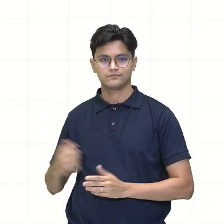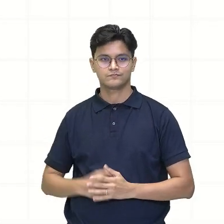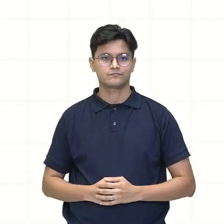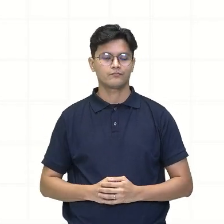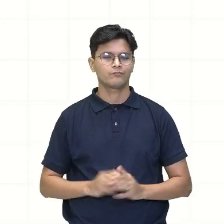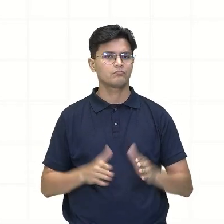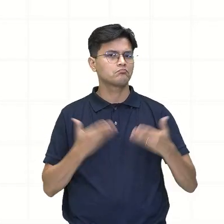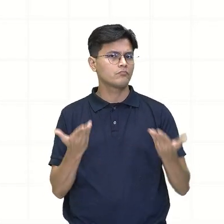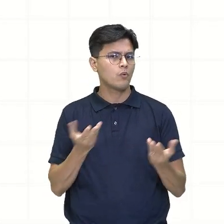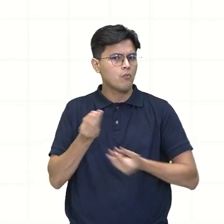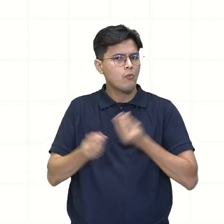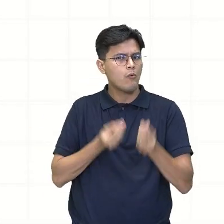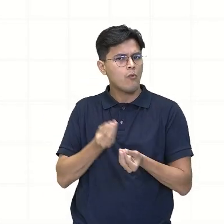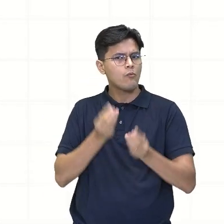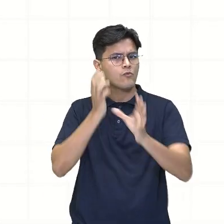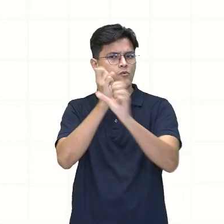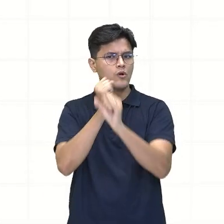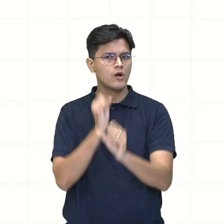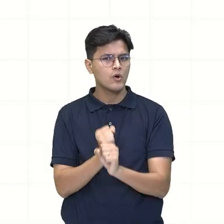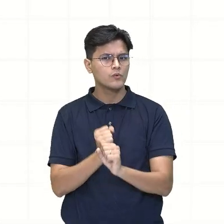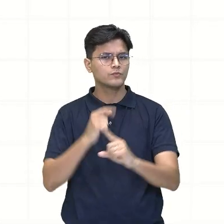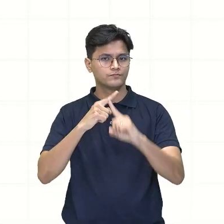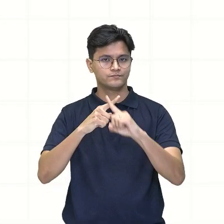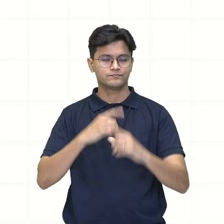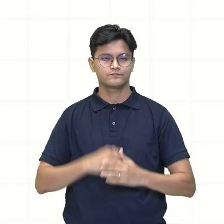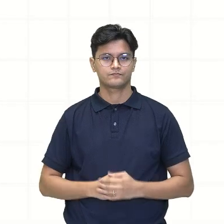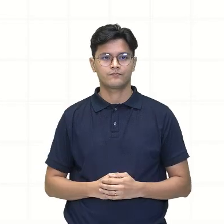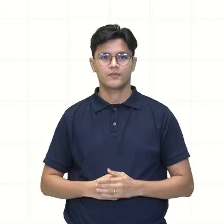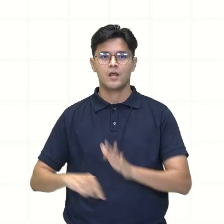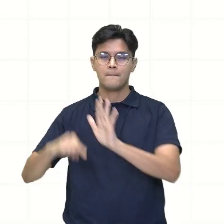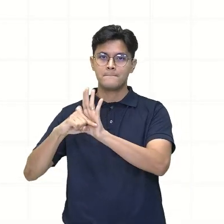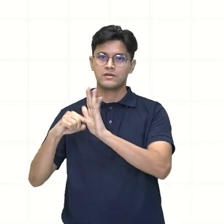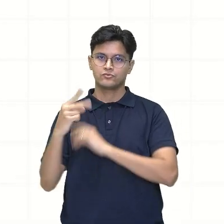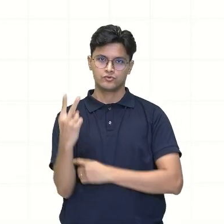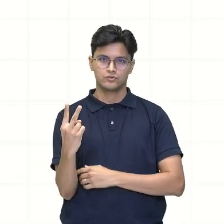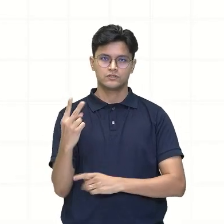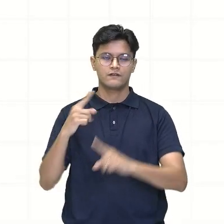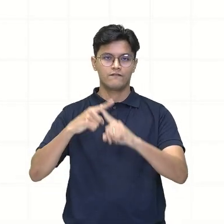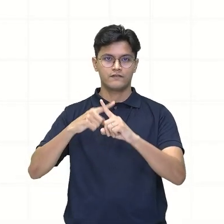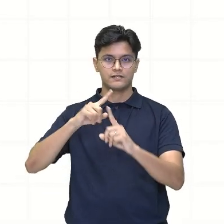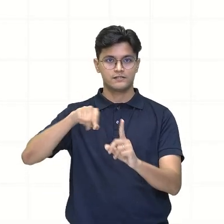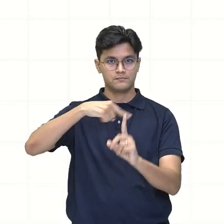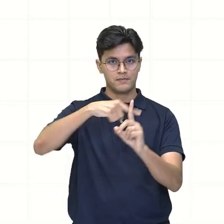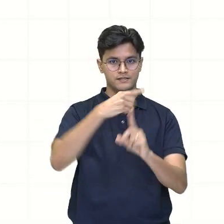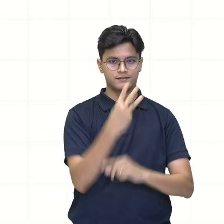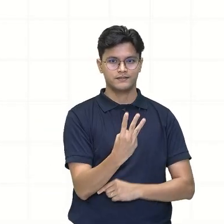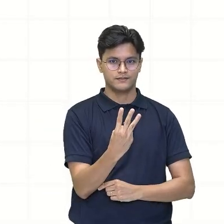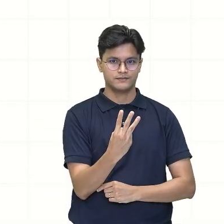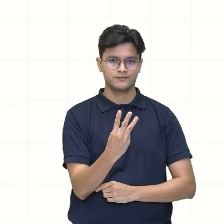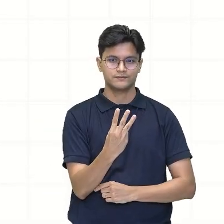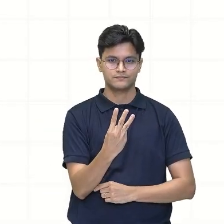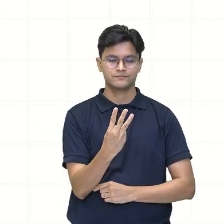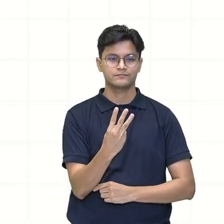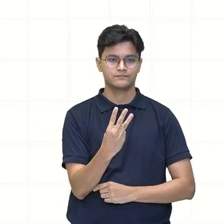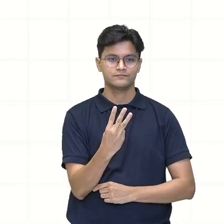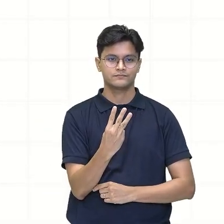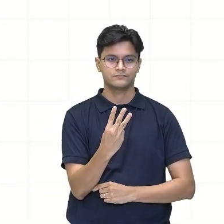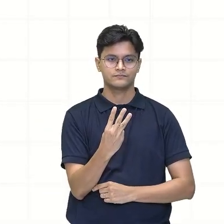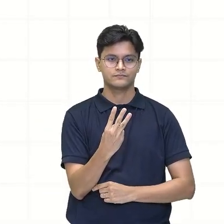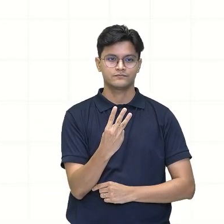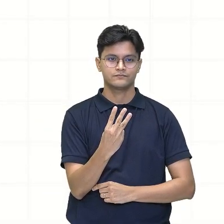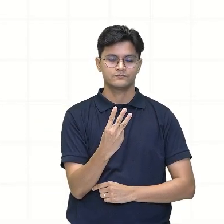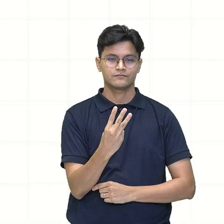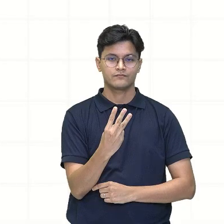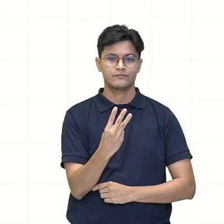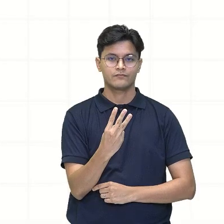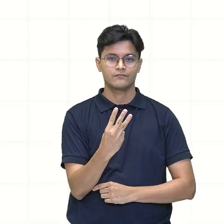ficar assim, menos 2 vezes mais 3, o